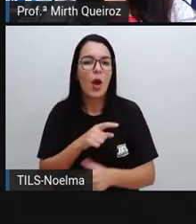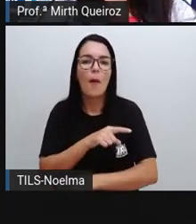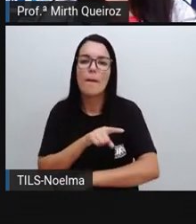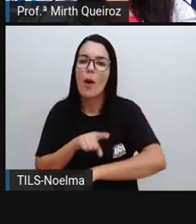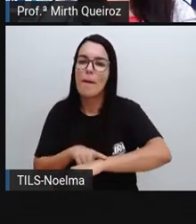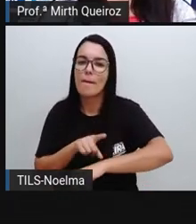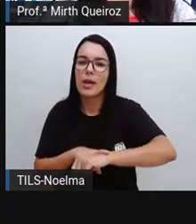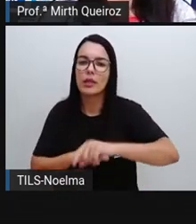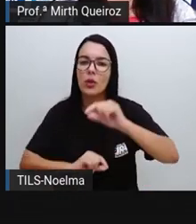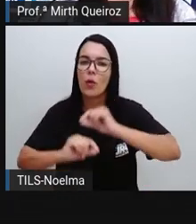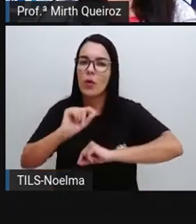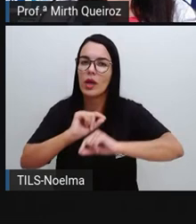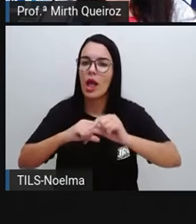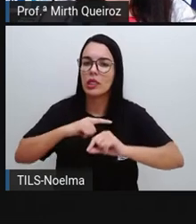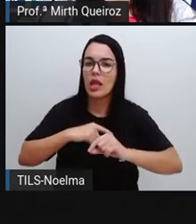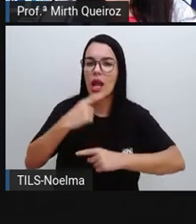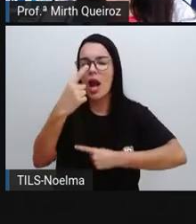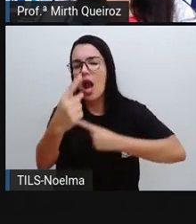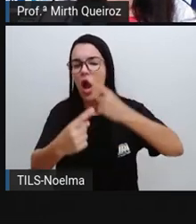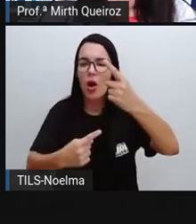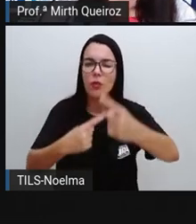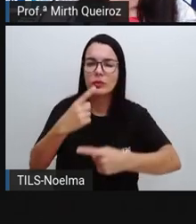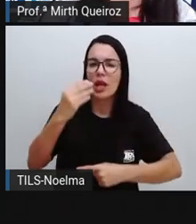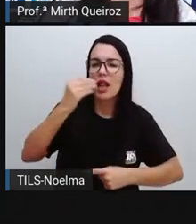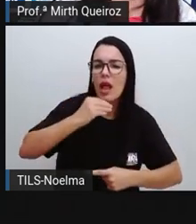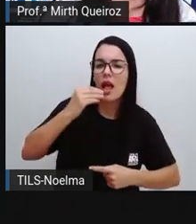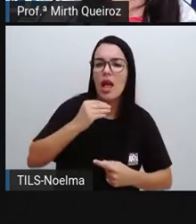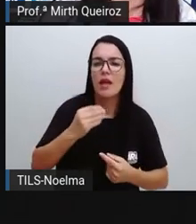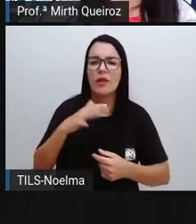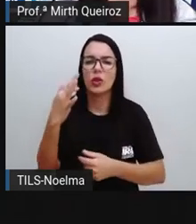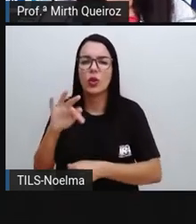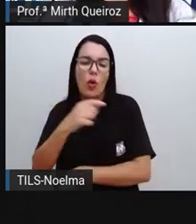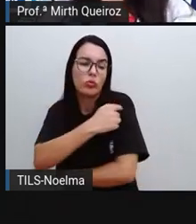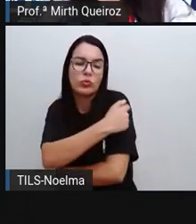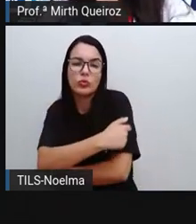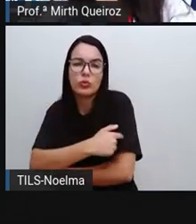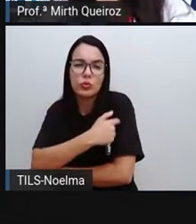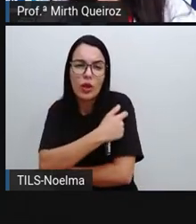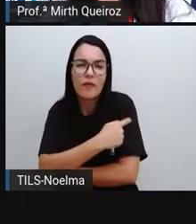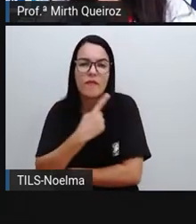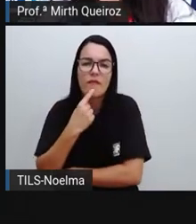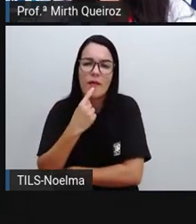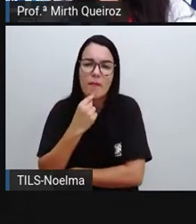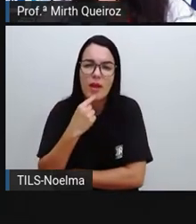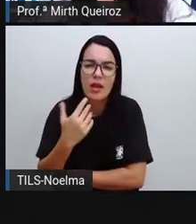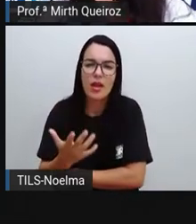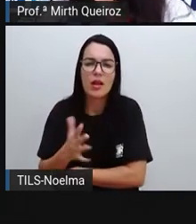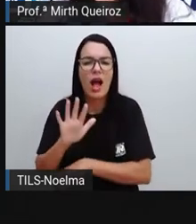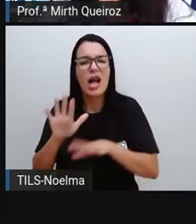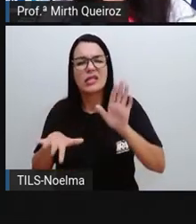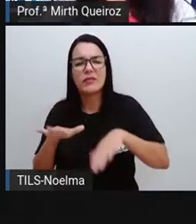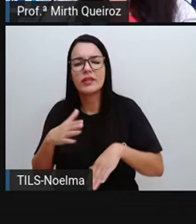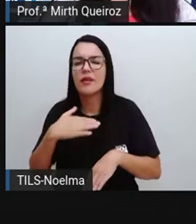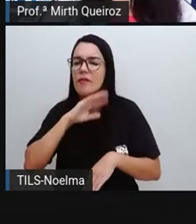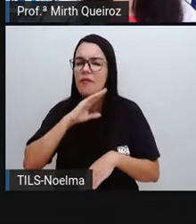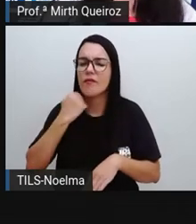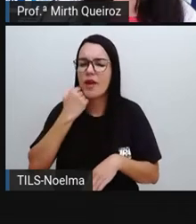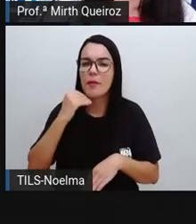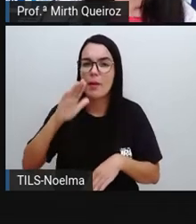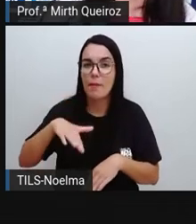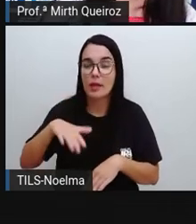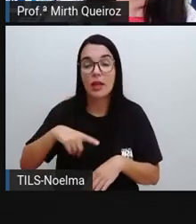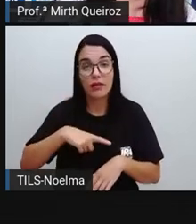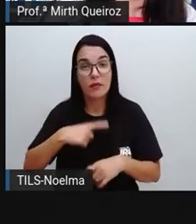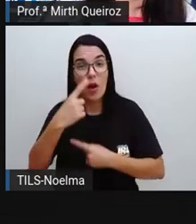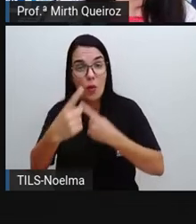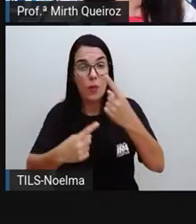né, alguns efeitos colaterais mais leves, como dor no local da aplicação, vermelhidão, às vezes febre baixa. Teve algumas pessoas também